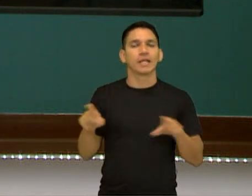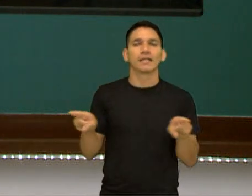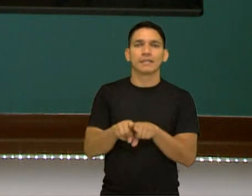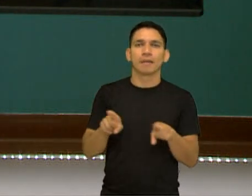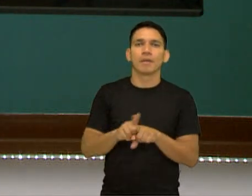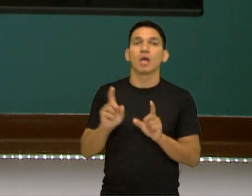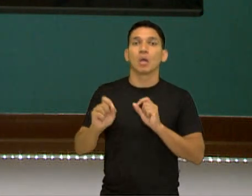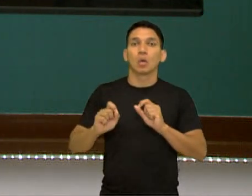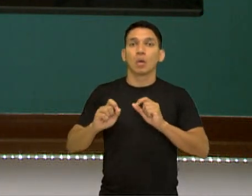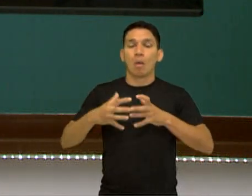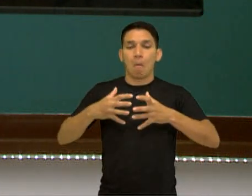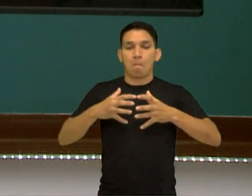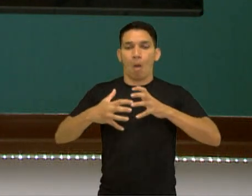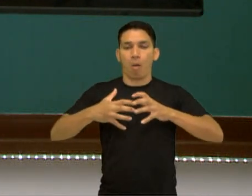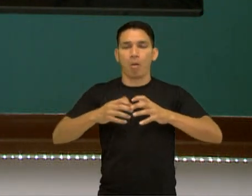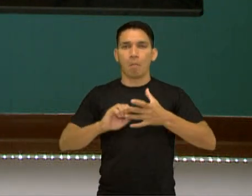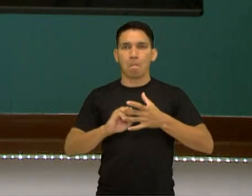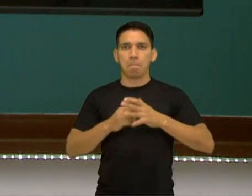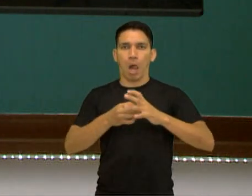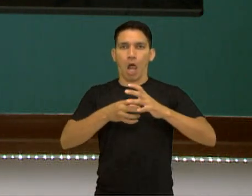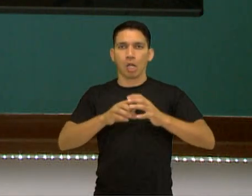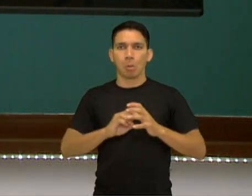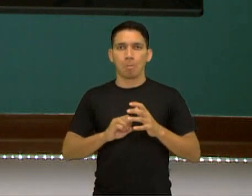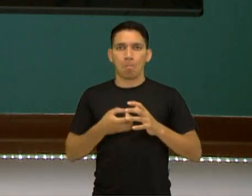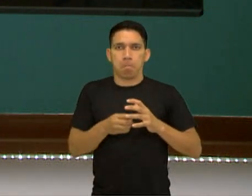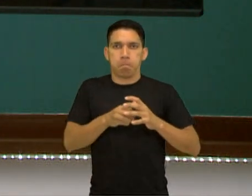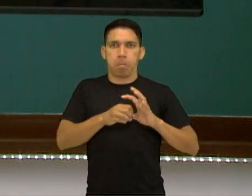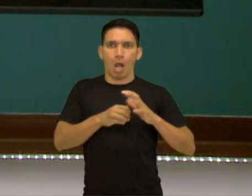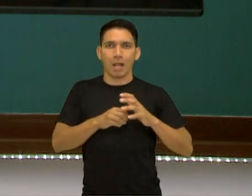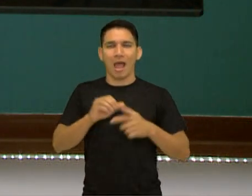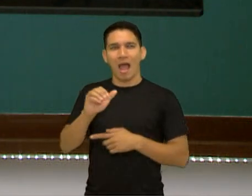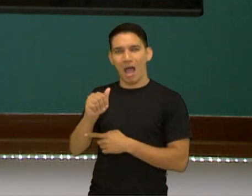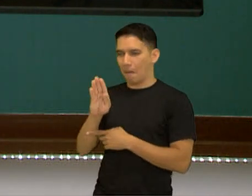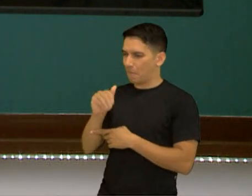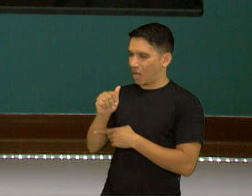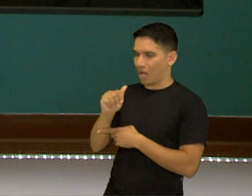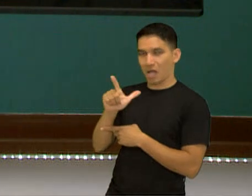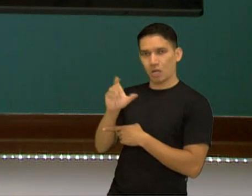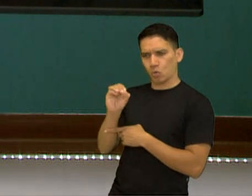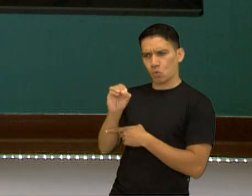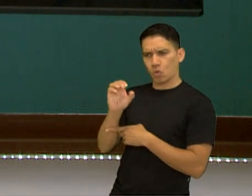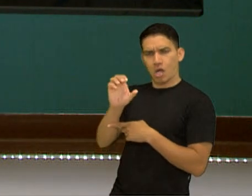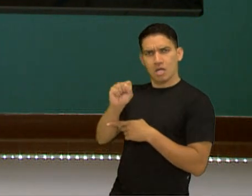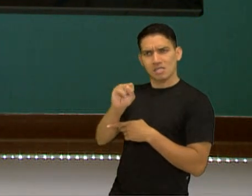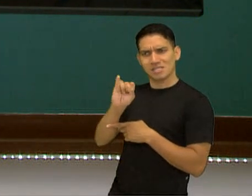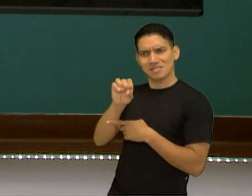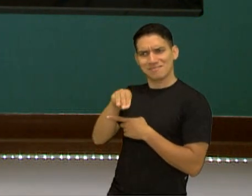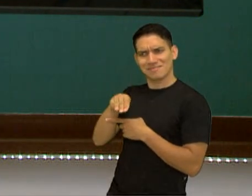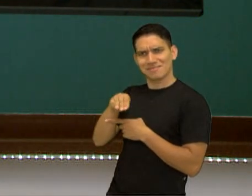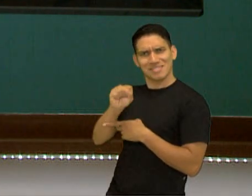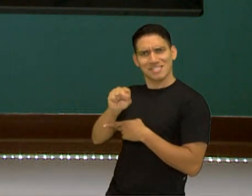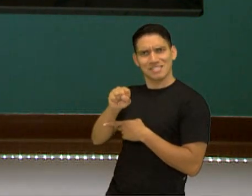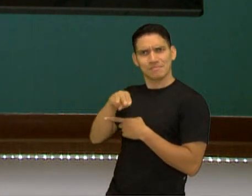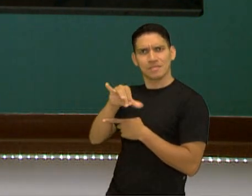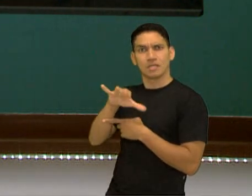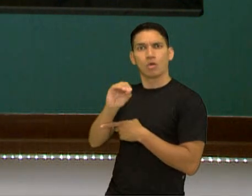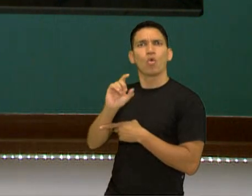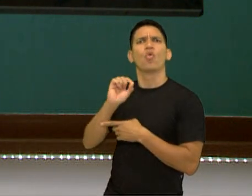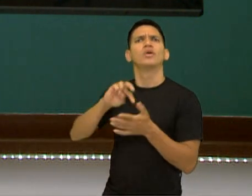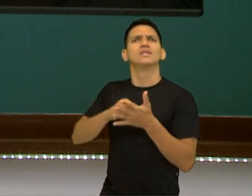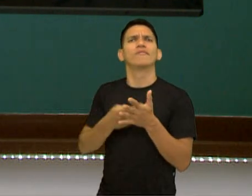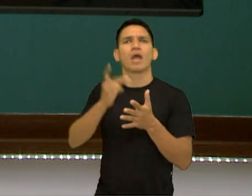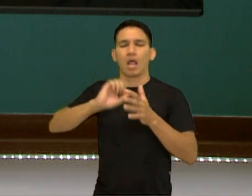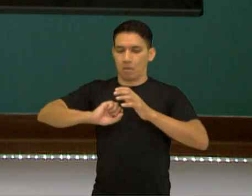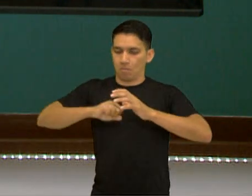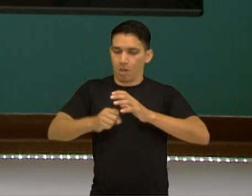os abalos sísmicos. E o que são abalos sísmicos? Olha aqui na tela, ó. São fenômenos de vibração brusca da superfície da